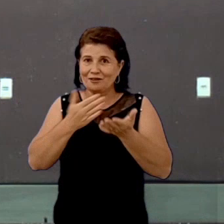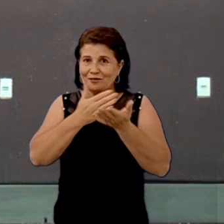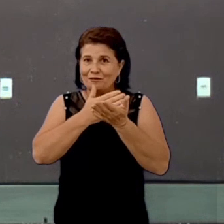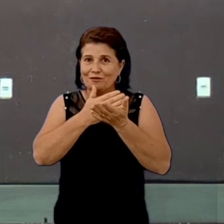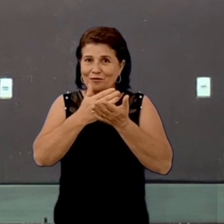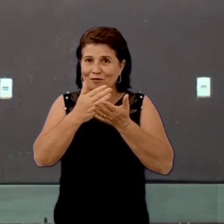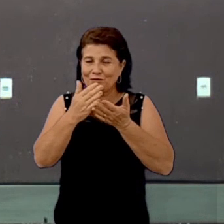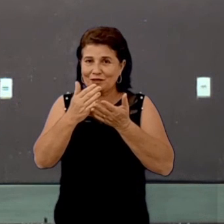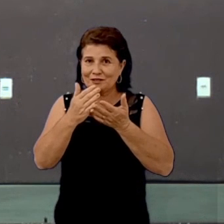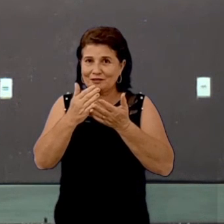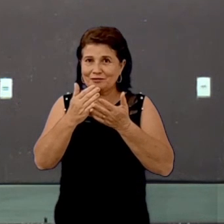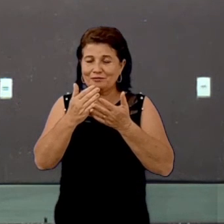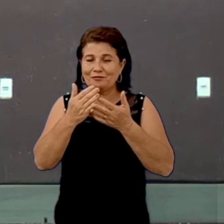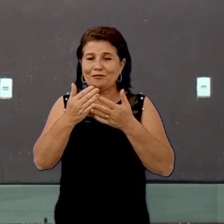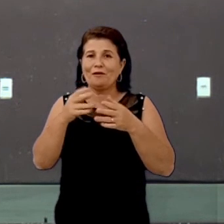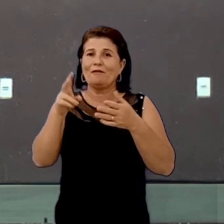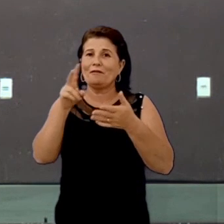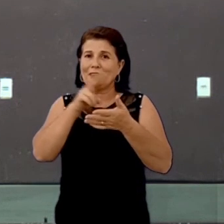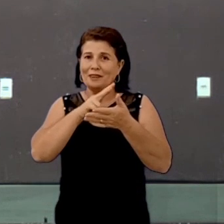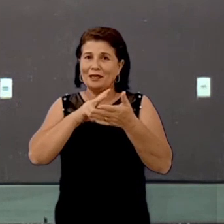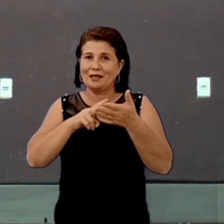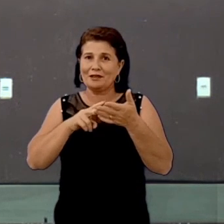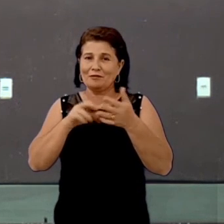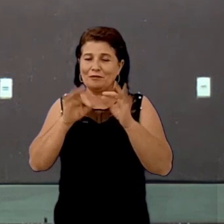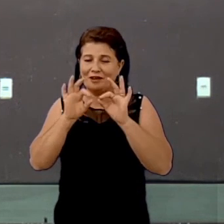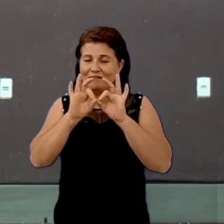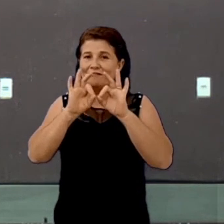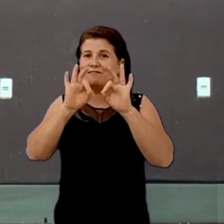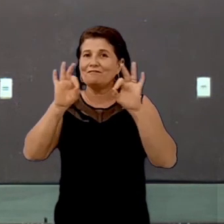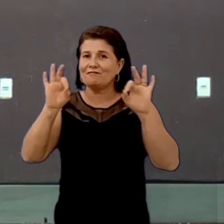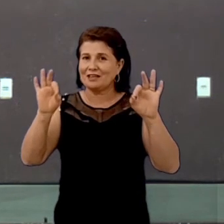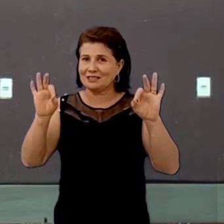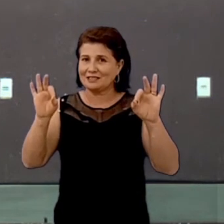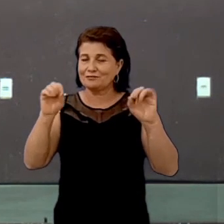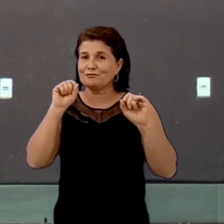compartilhando uma frase com vocês. E ela diz assim: